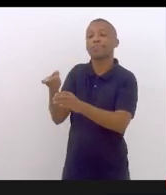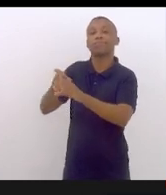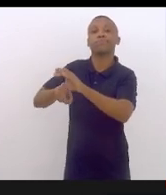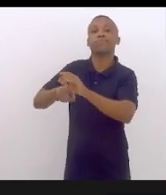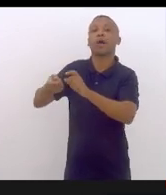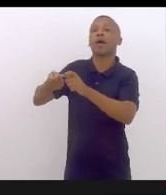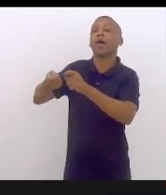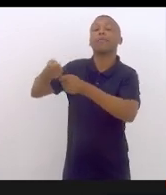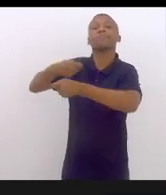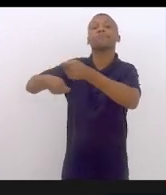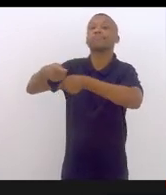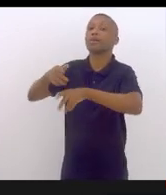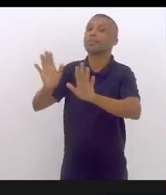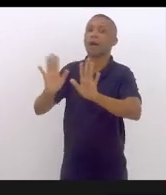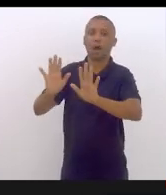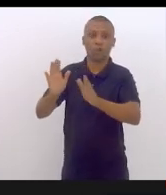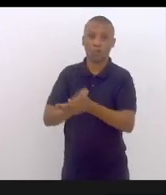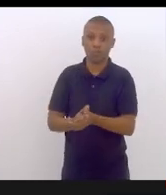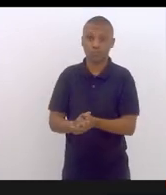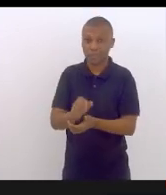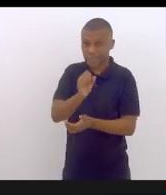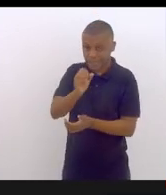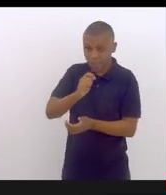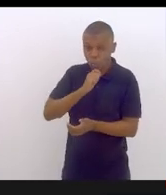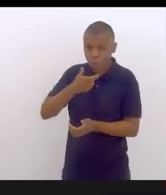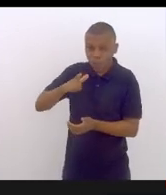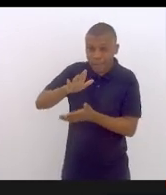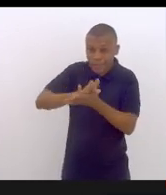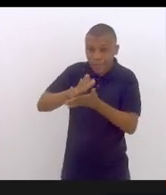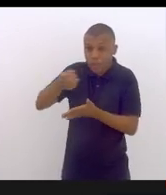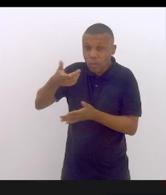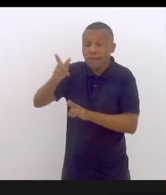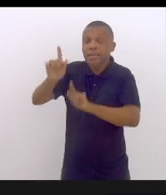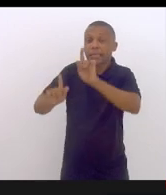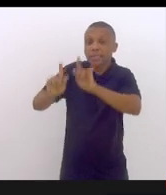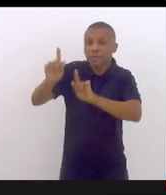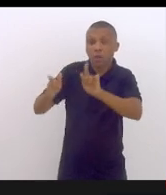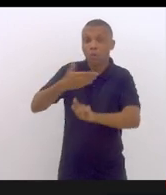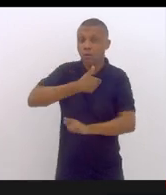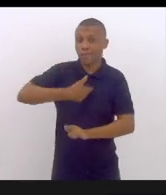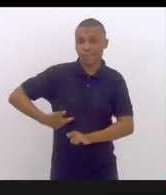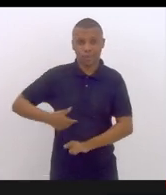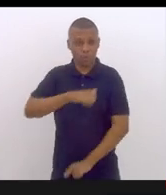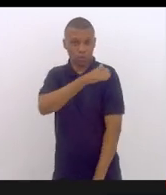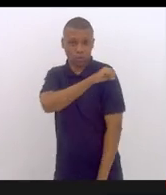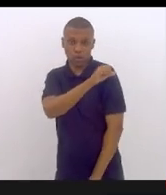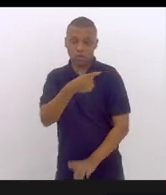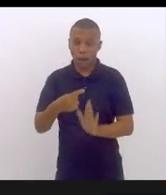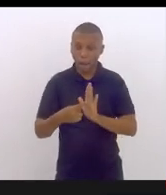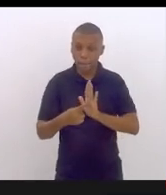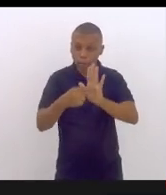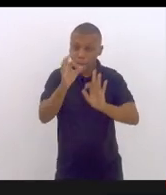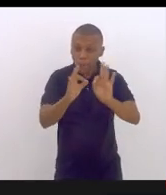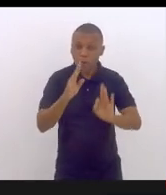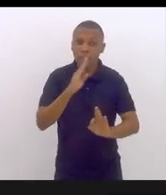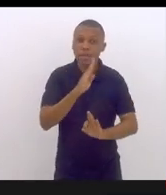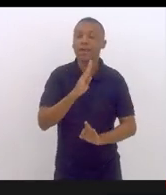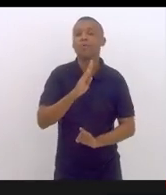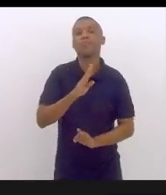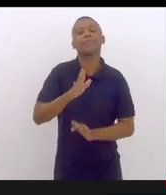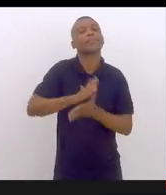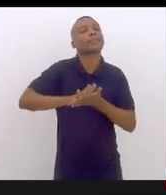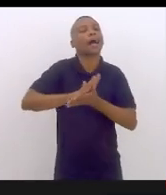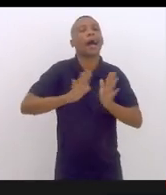contrato sem ter sido feita a nova licitação e o governo do estado não apresentou um plano emergencial tem sido muito cobrado